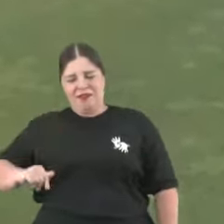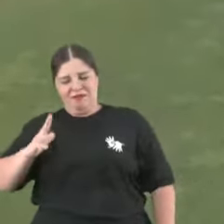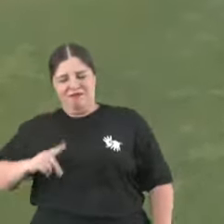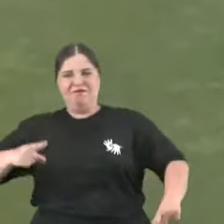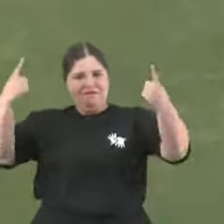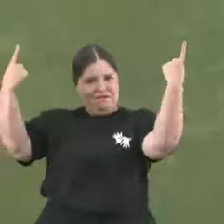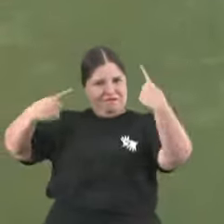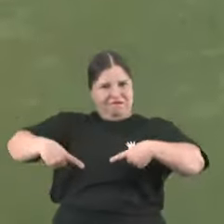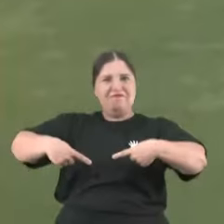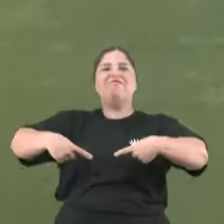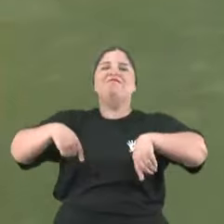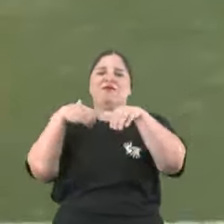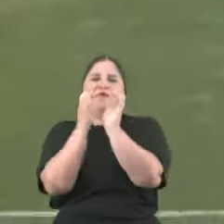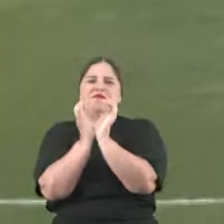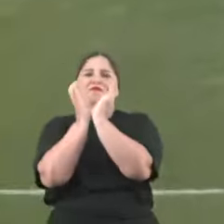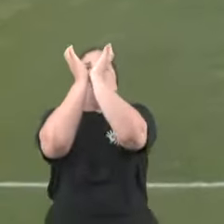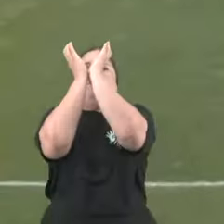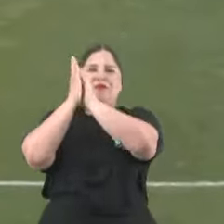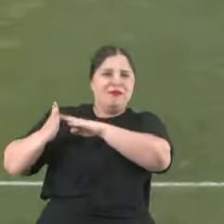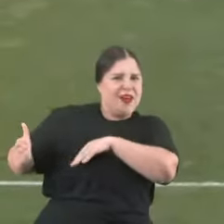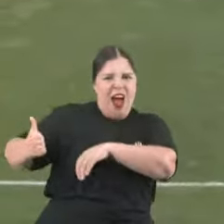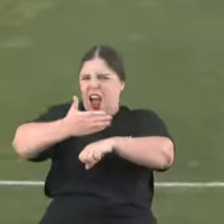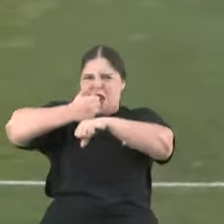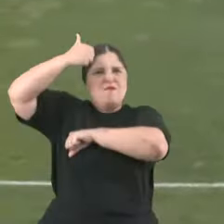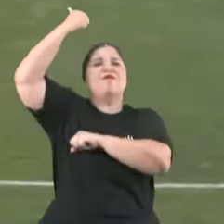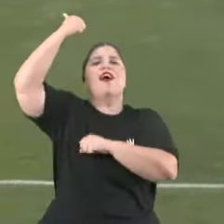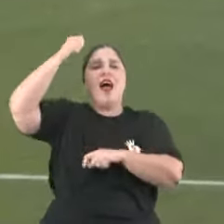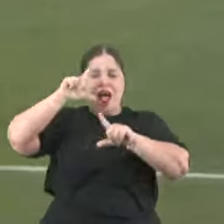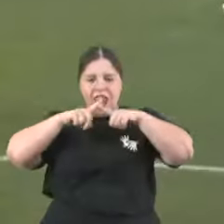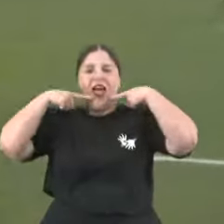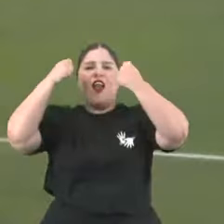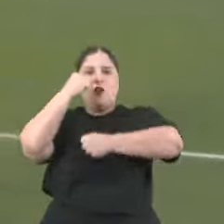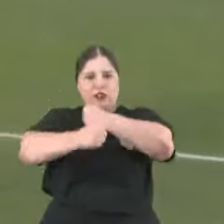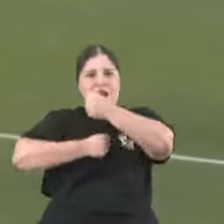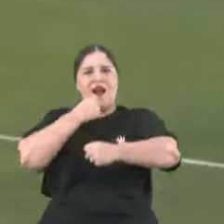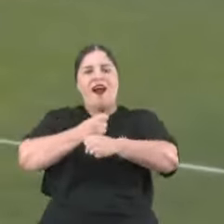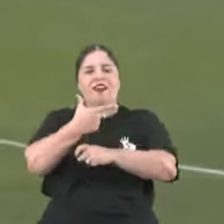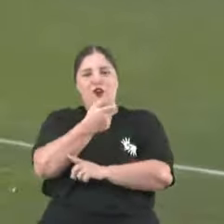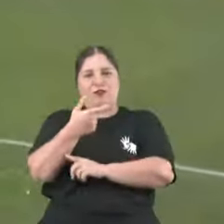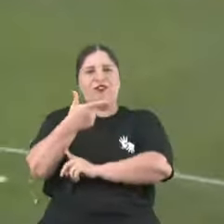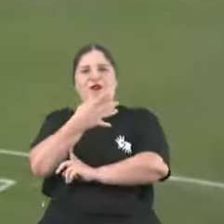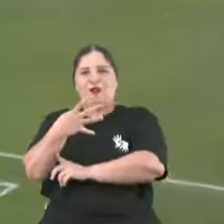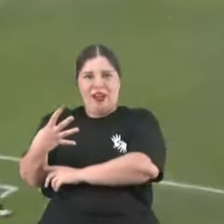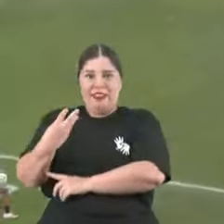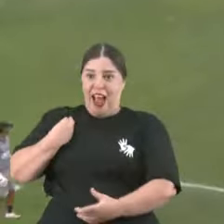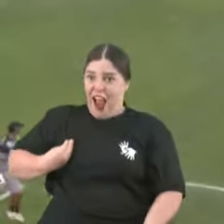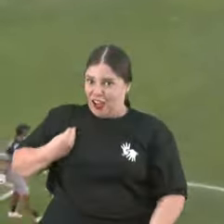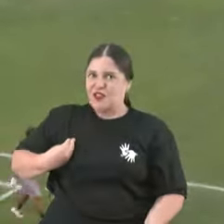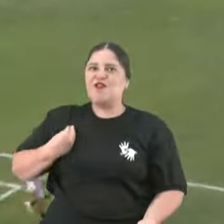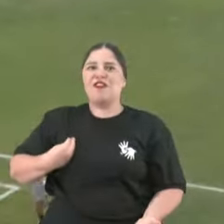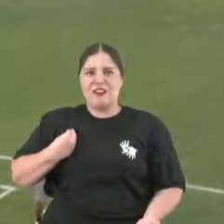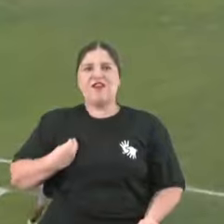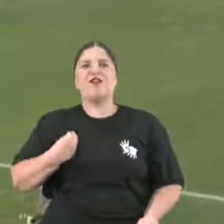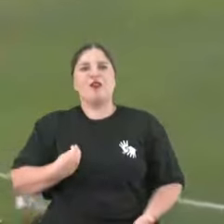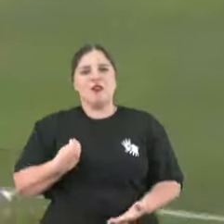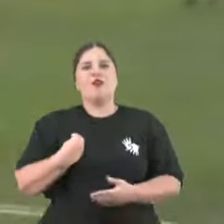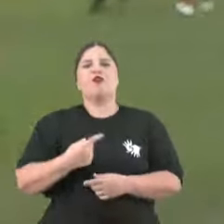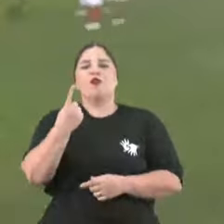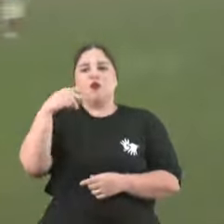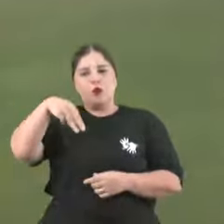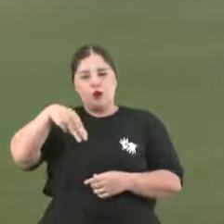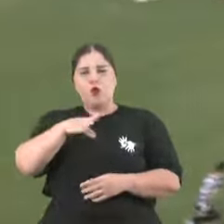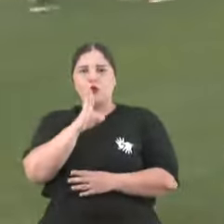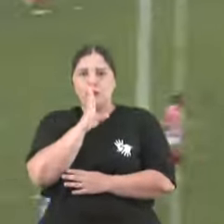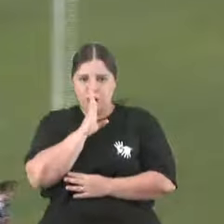pela glória de Alagoas em 2024. Henrique, ao vivo. Um minuto de silêncio em homenagem póstuma